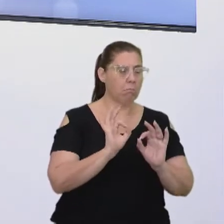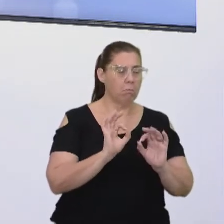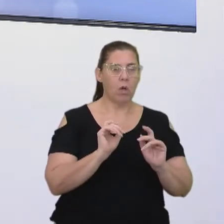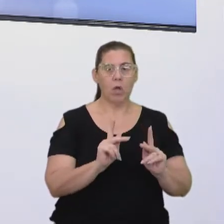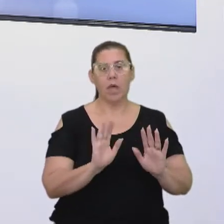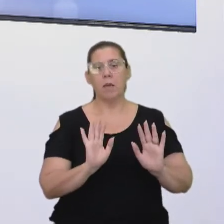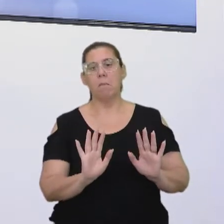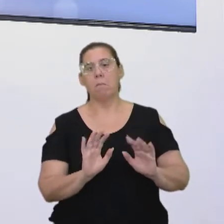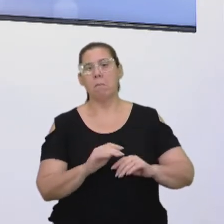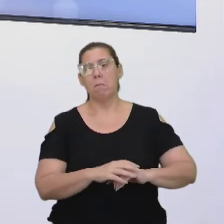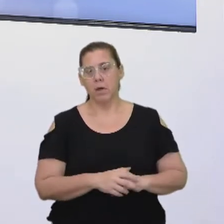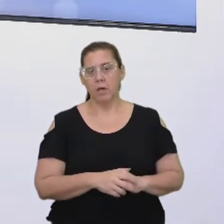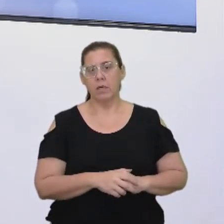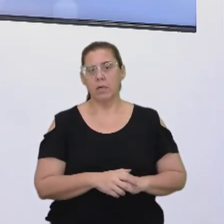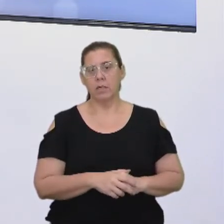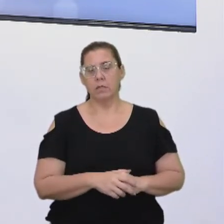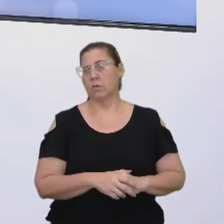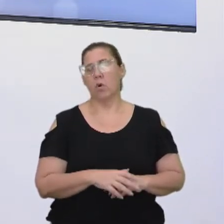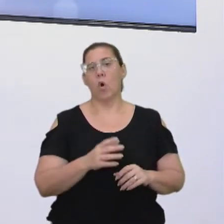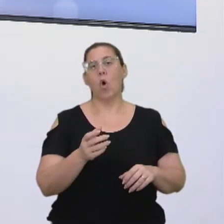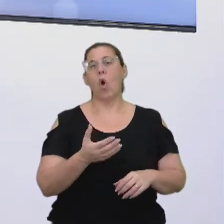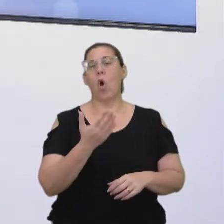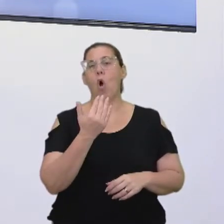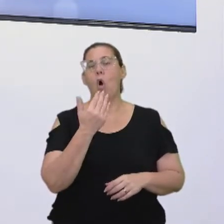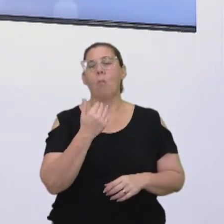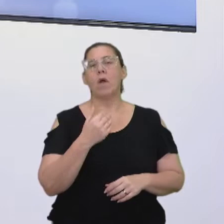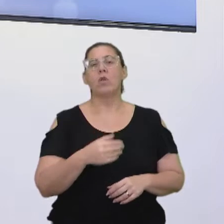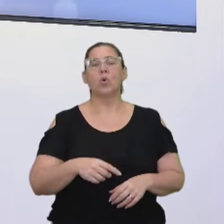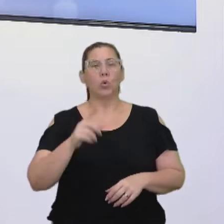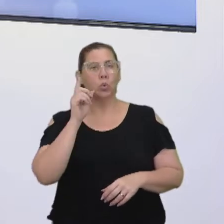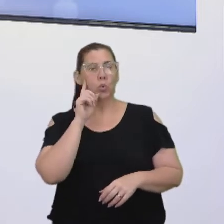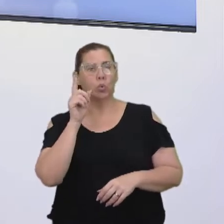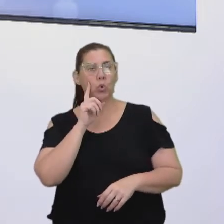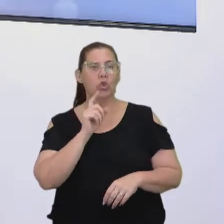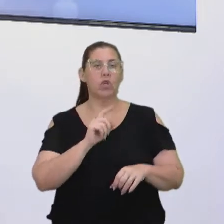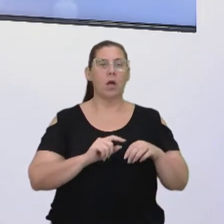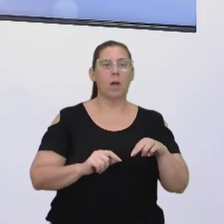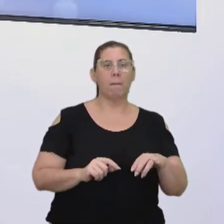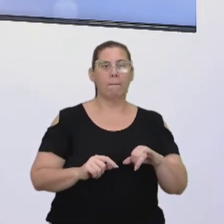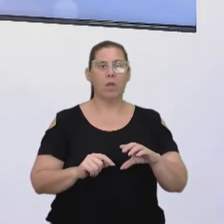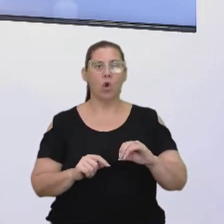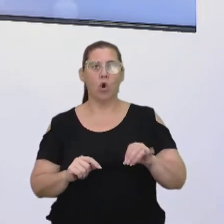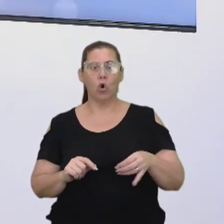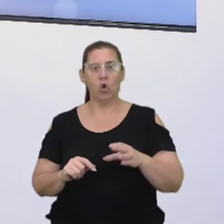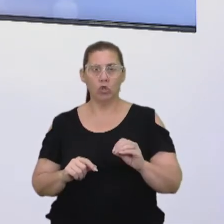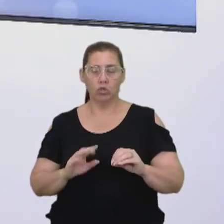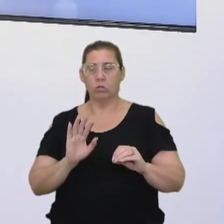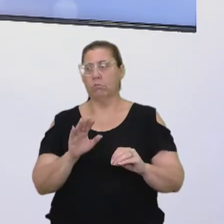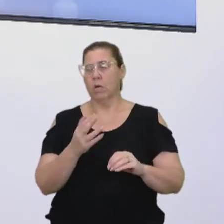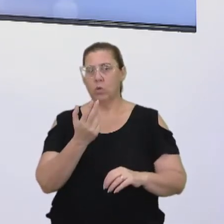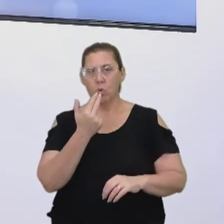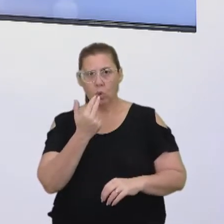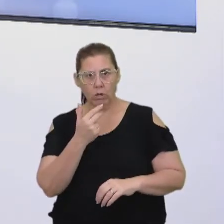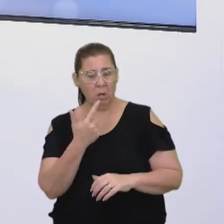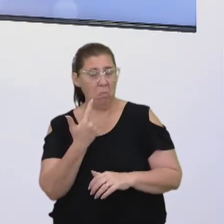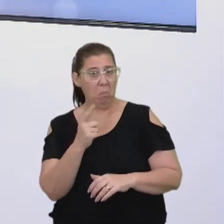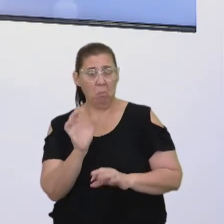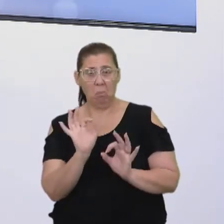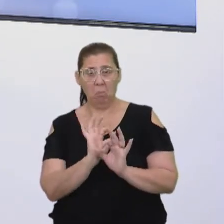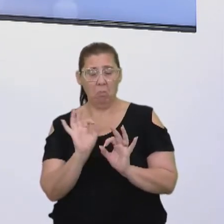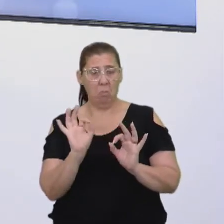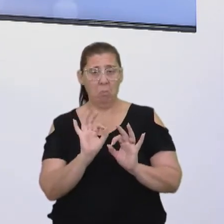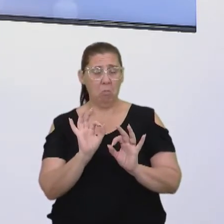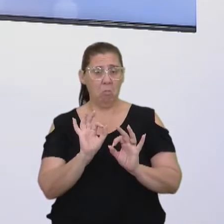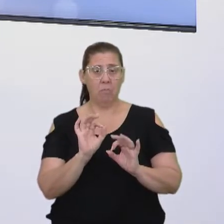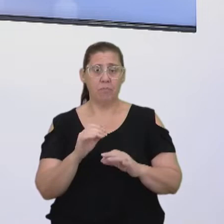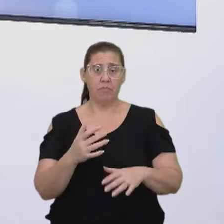pessoa está se alimentando, sei lá, de macarrão instantâneo todos os dias. Ela pode estar comendo, mas ela não está recebendo os nutrientes que ela precisa para a manutenção